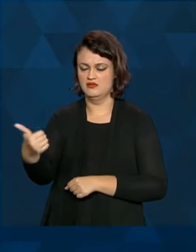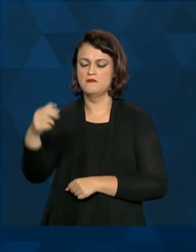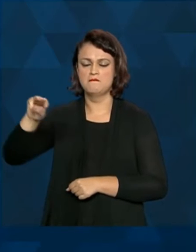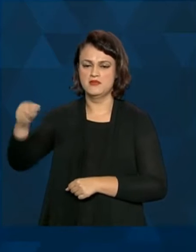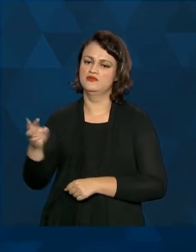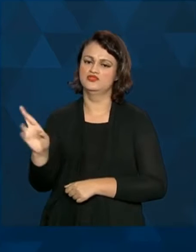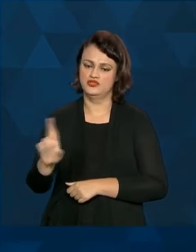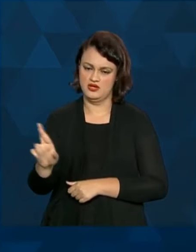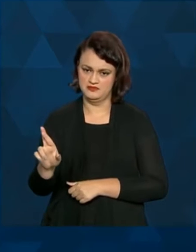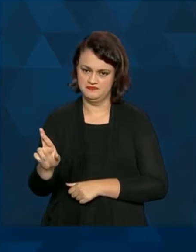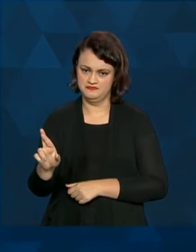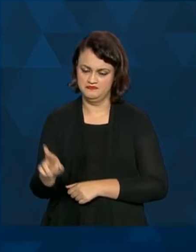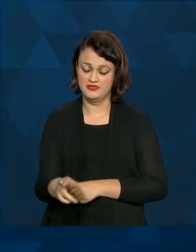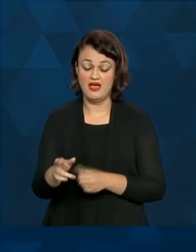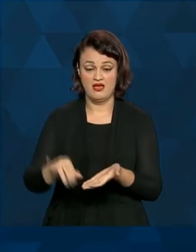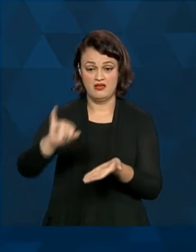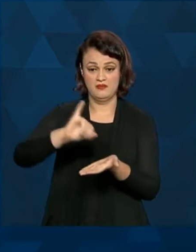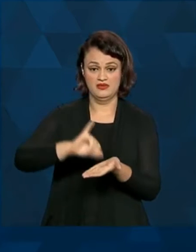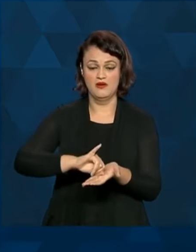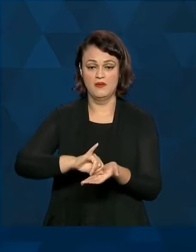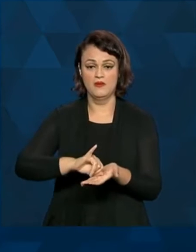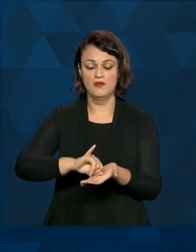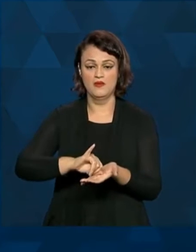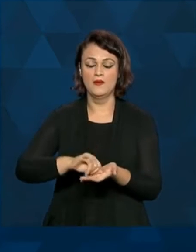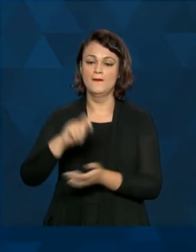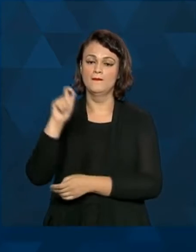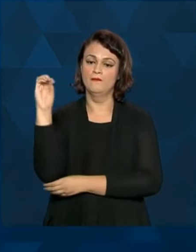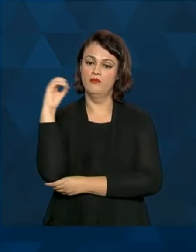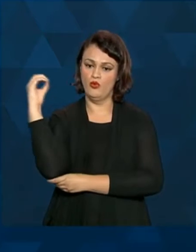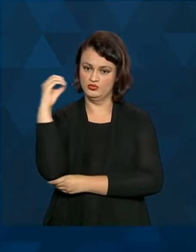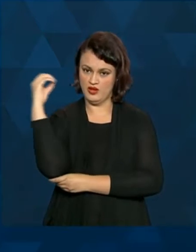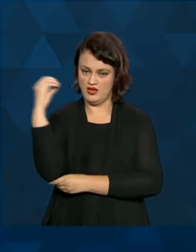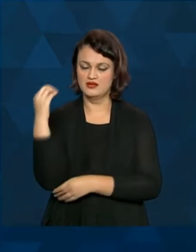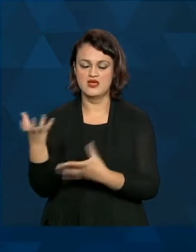reais. A capital, Porto Alegre, recebeu